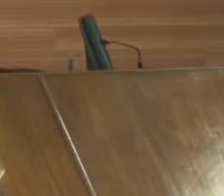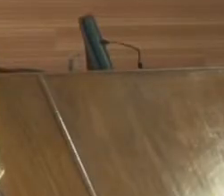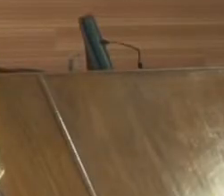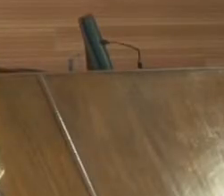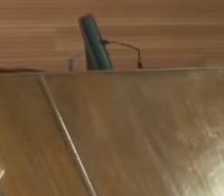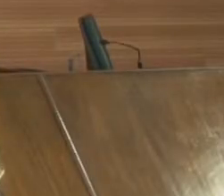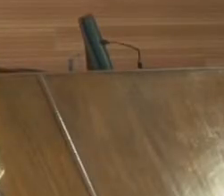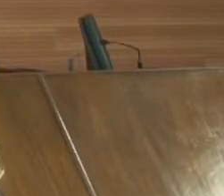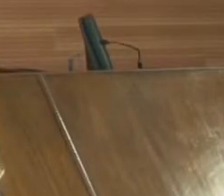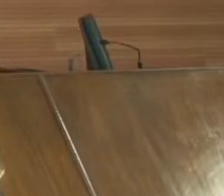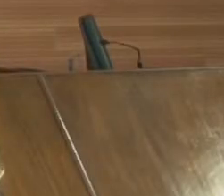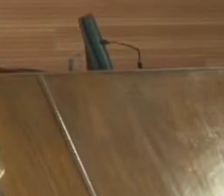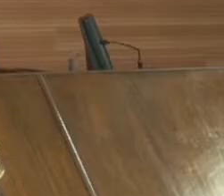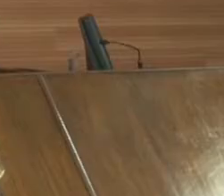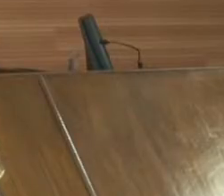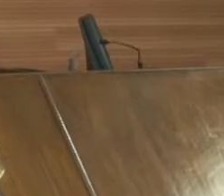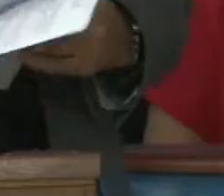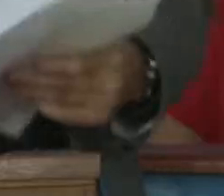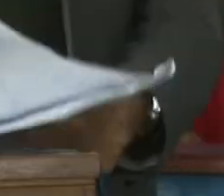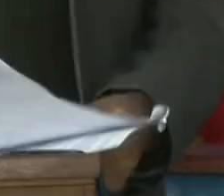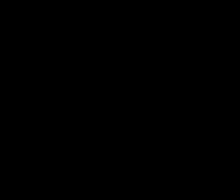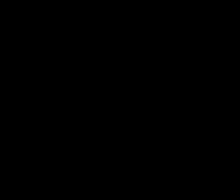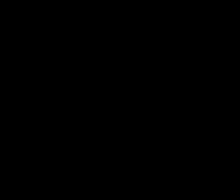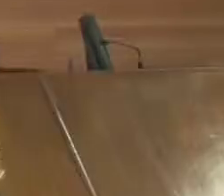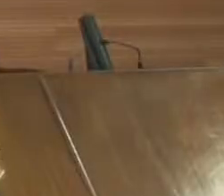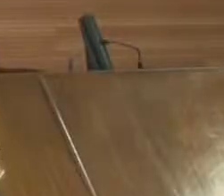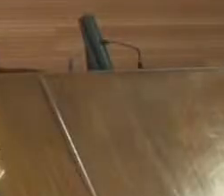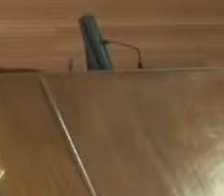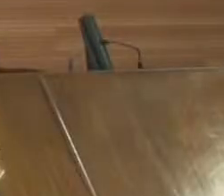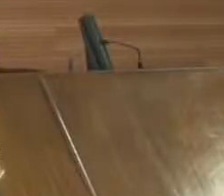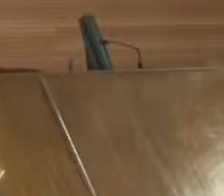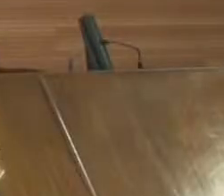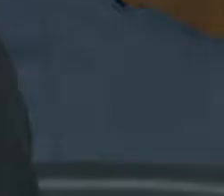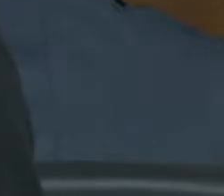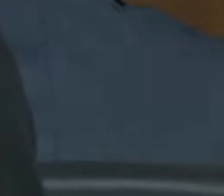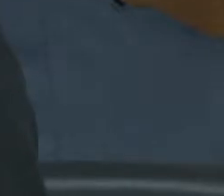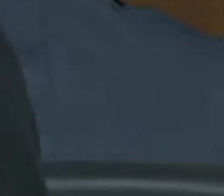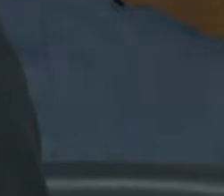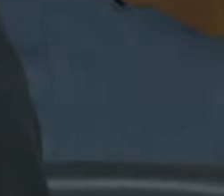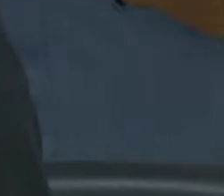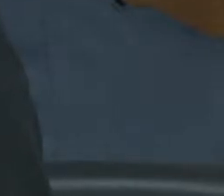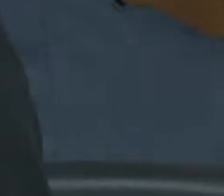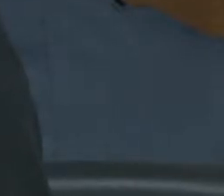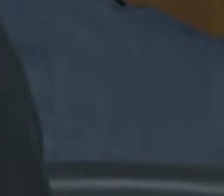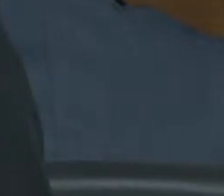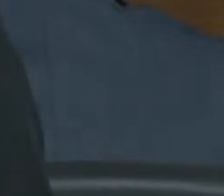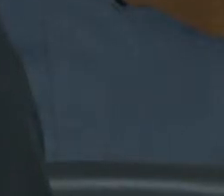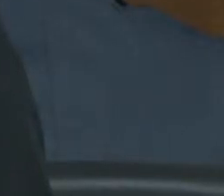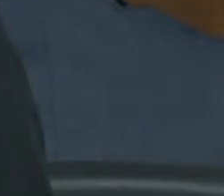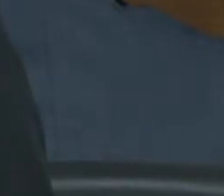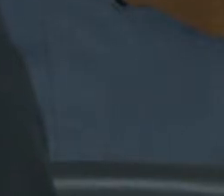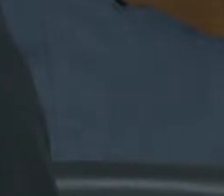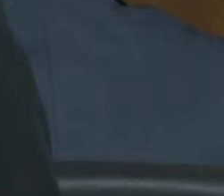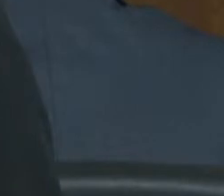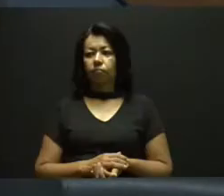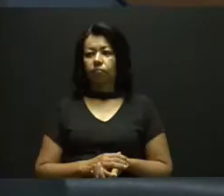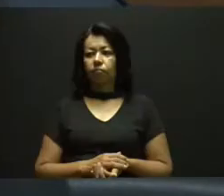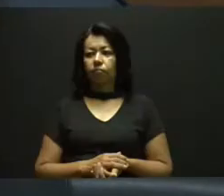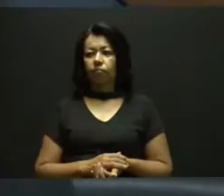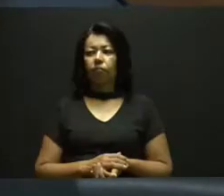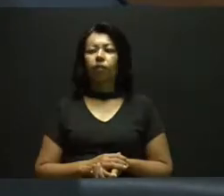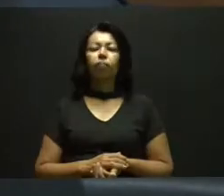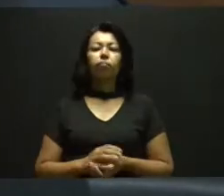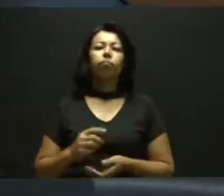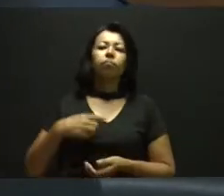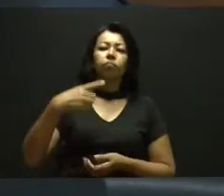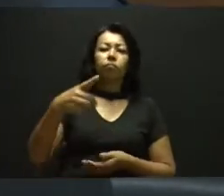todos estão acompanhando a programação da tv legislativa agora nós estamos falando ao vivo do plenário da câmara municipal de cubatão onde daqui